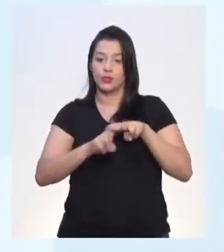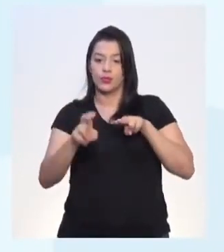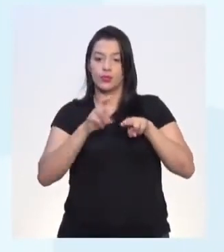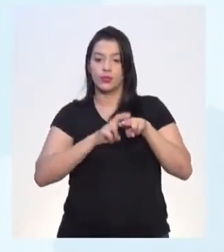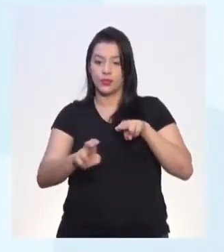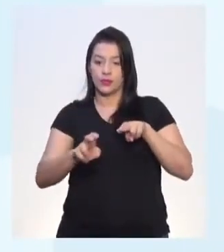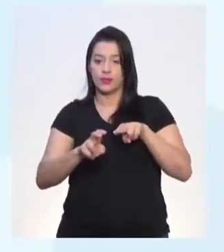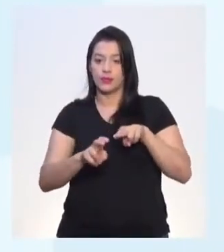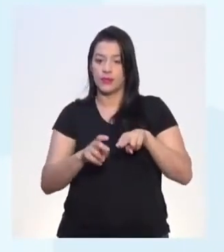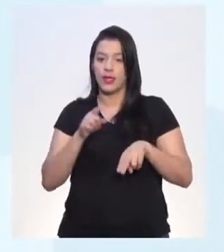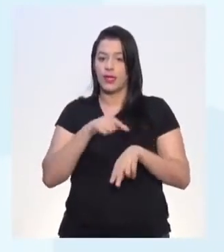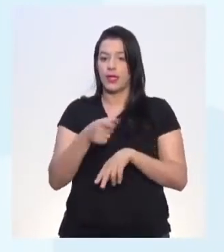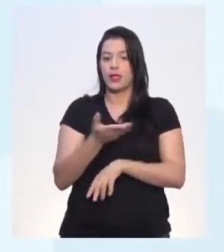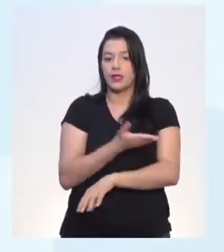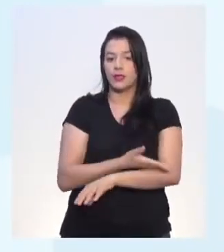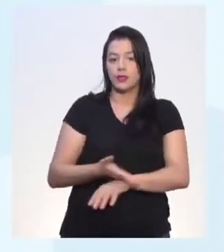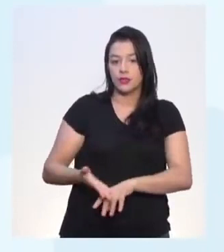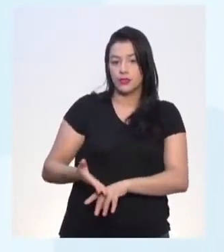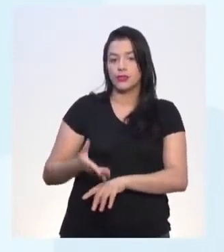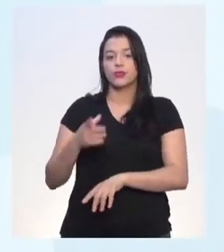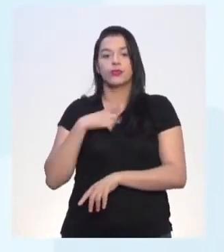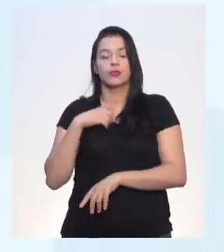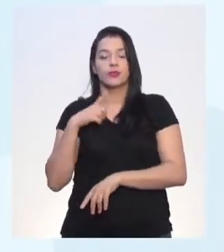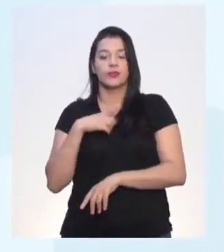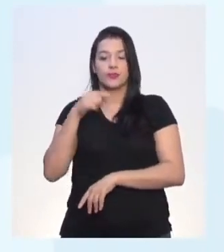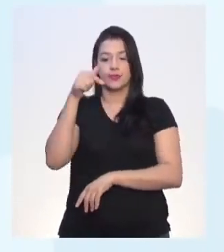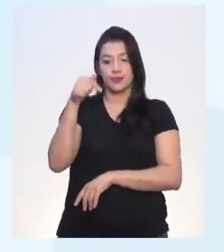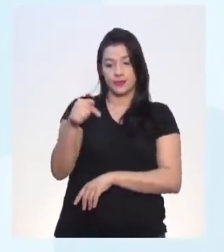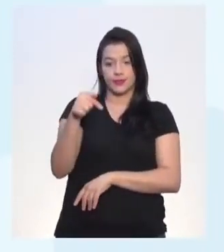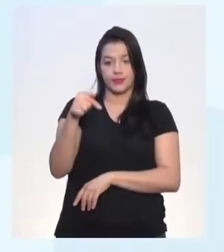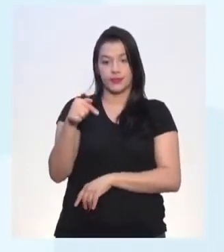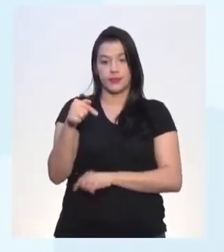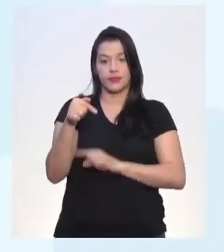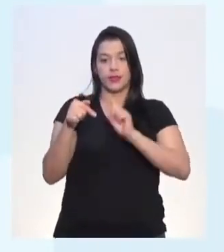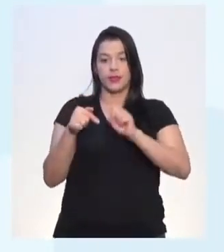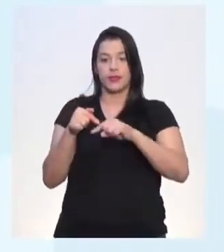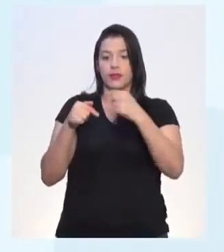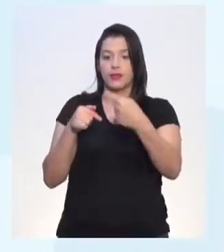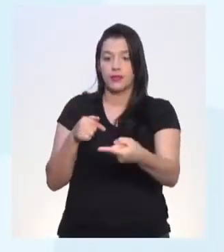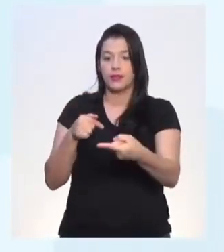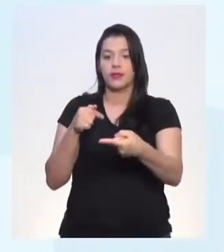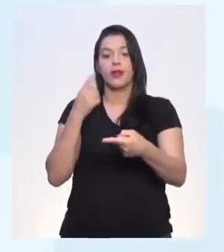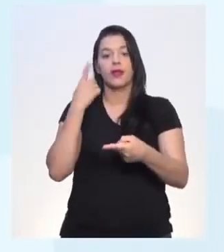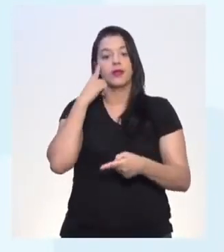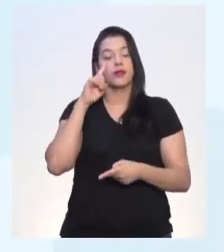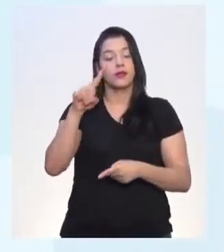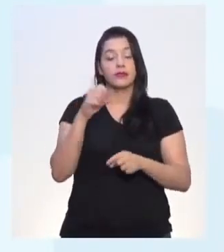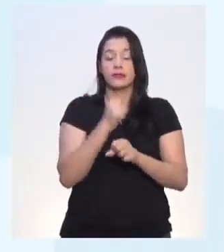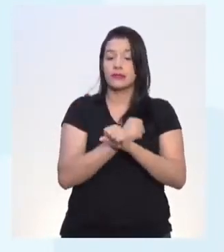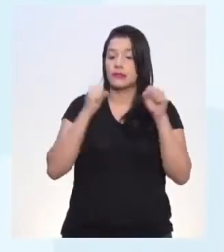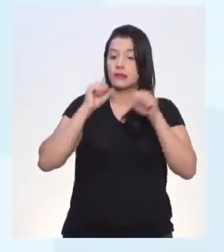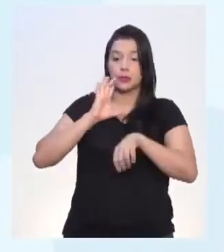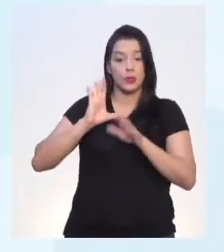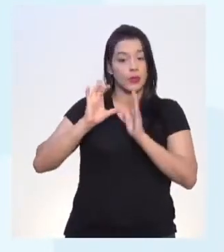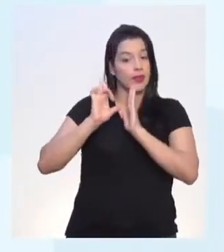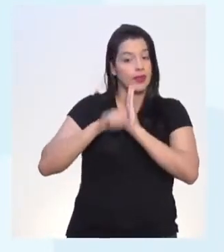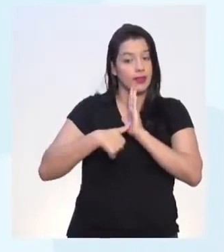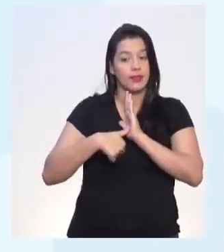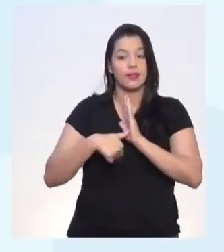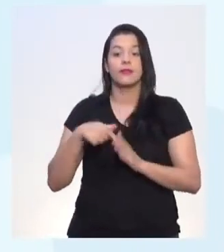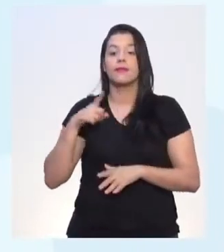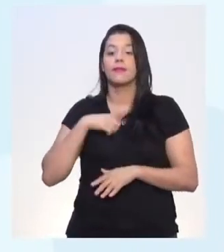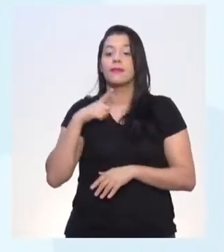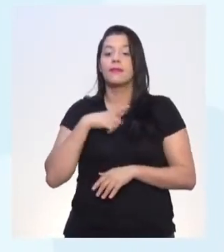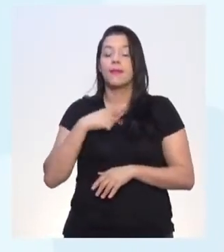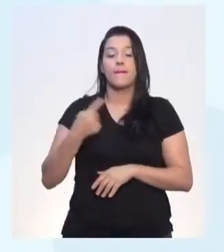minutos. Ela costuma pegar o trem que passa às 7 horas da manhã. Certo dia, ela acordou atrasada e teve que pegar